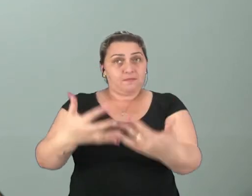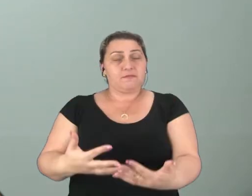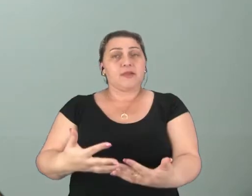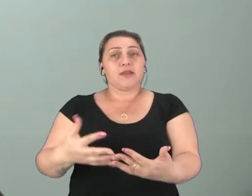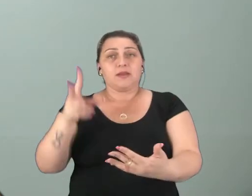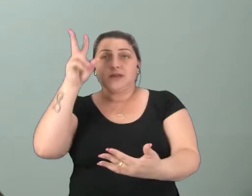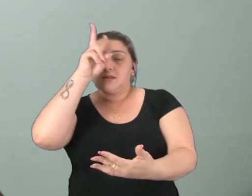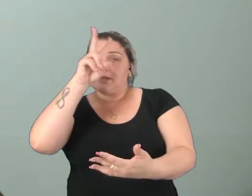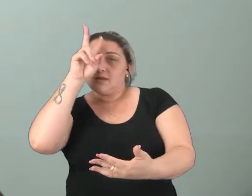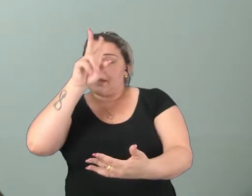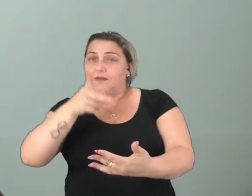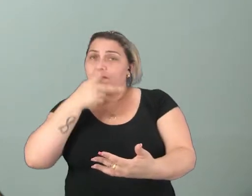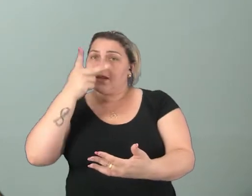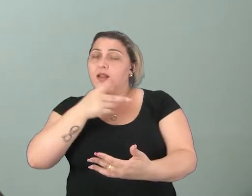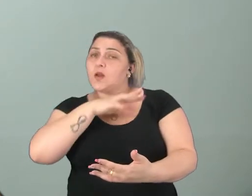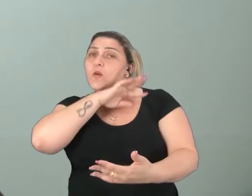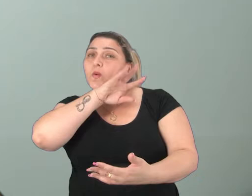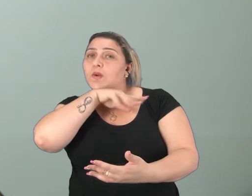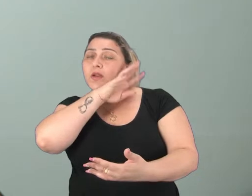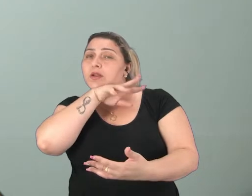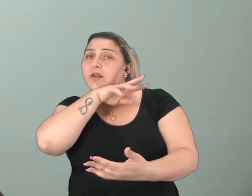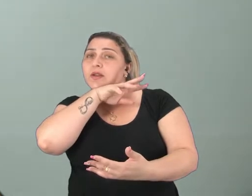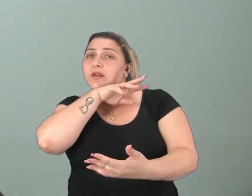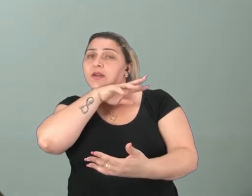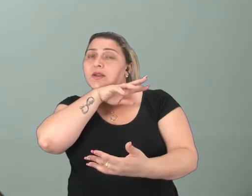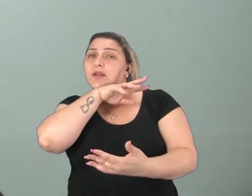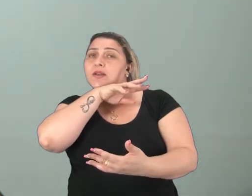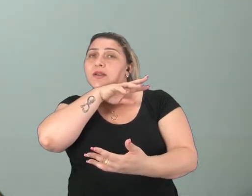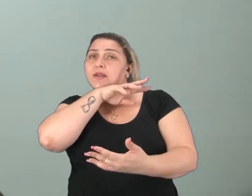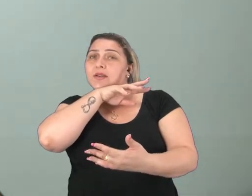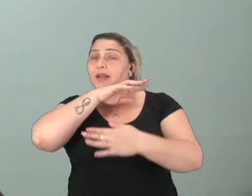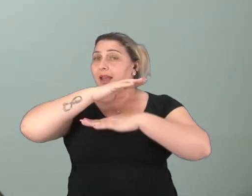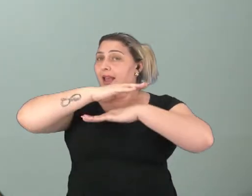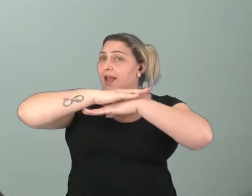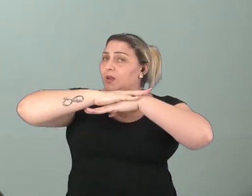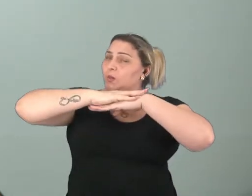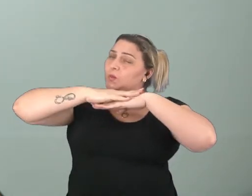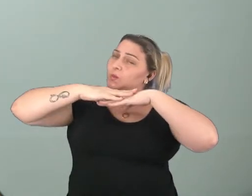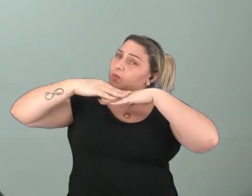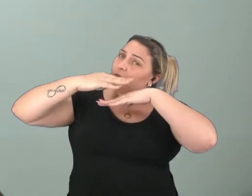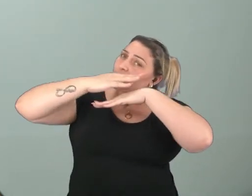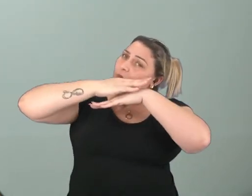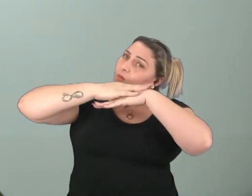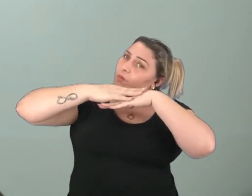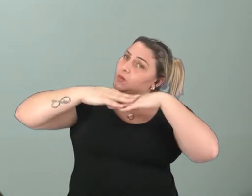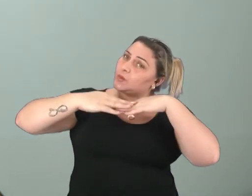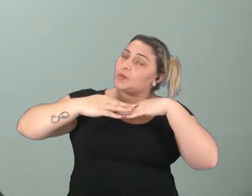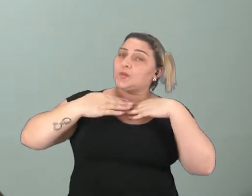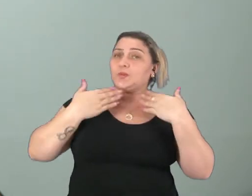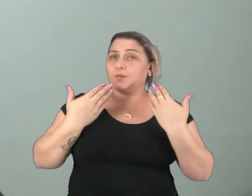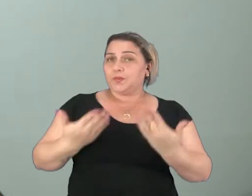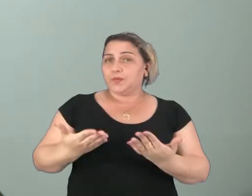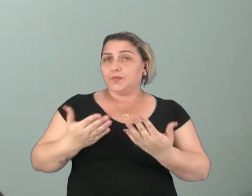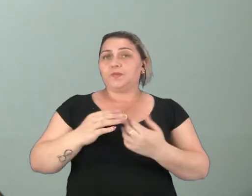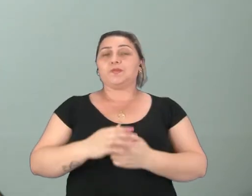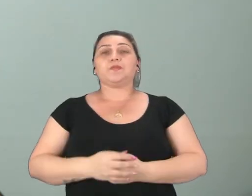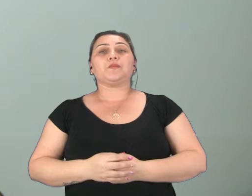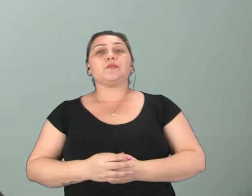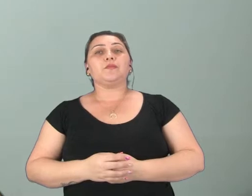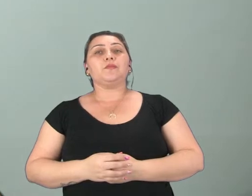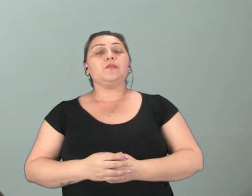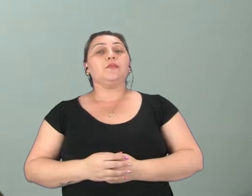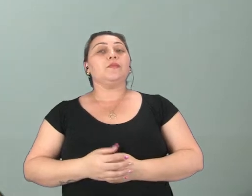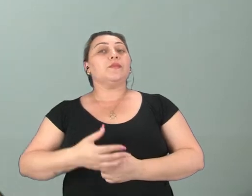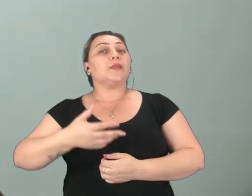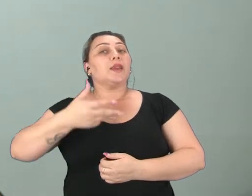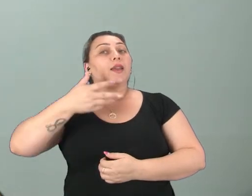sua mãe, ele diz que o animal era terno e doce, não é mesmo? Muito bem. E que